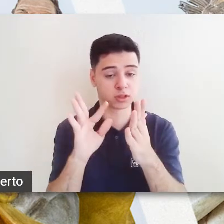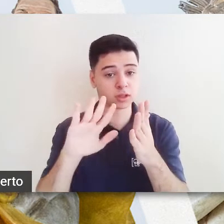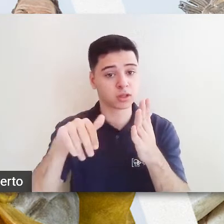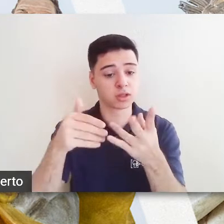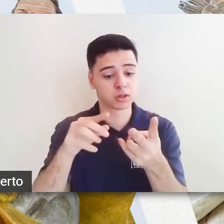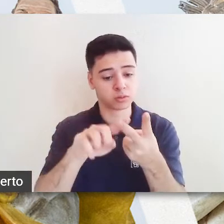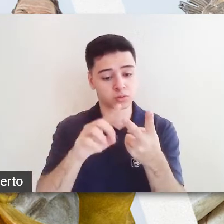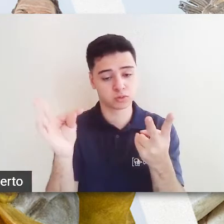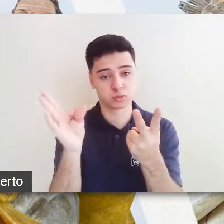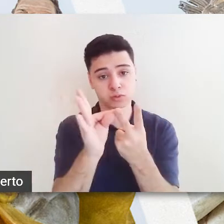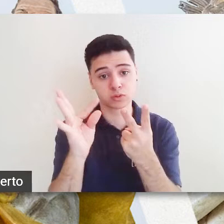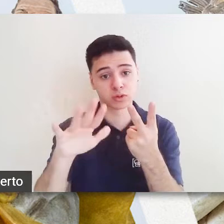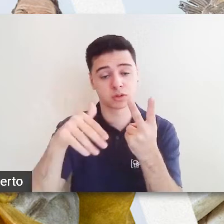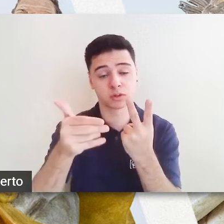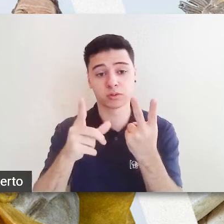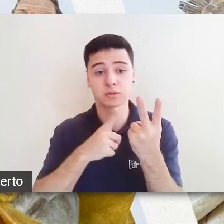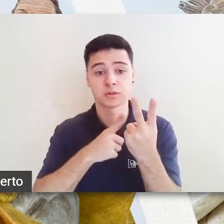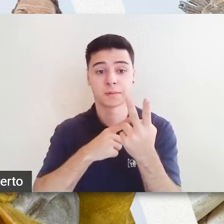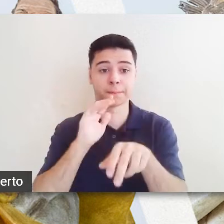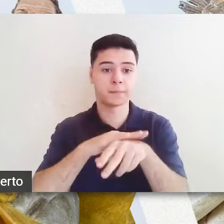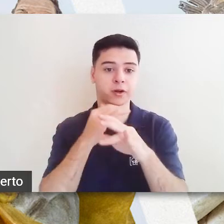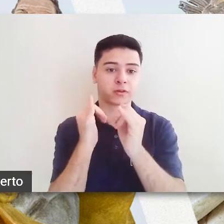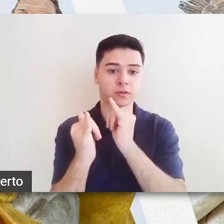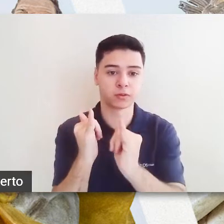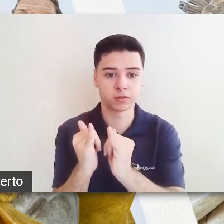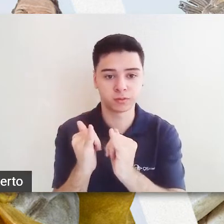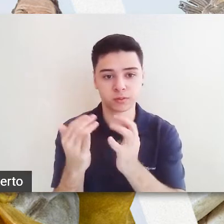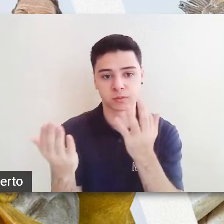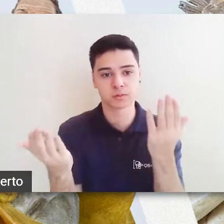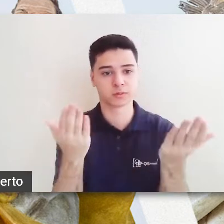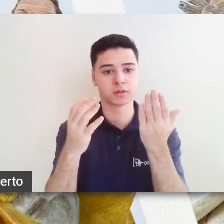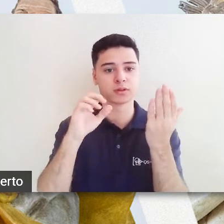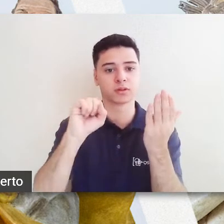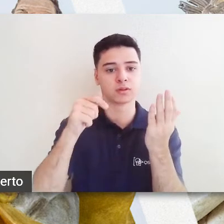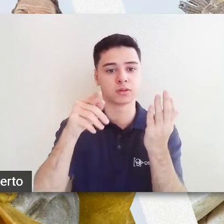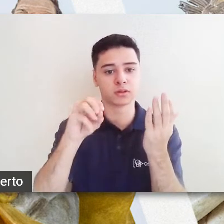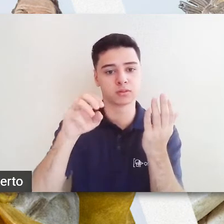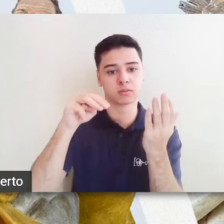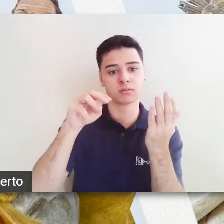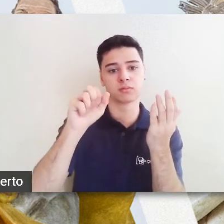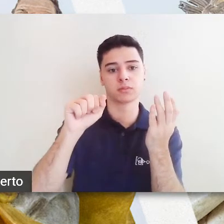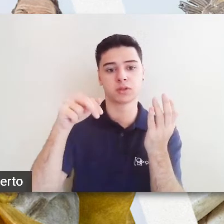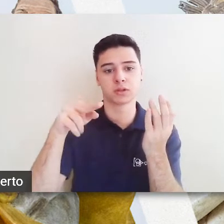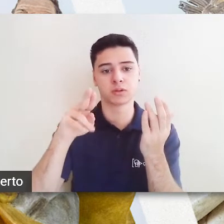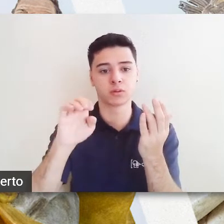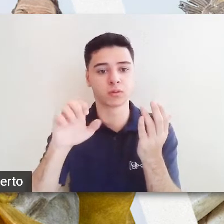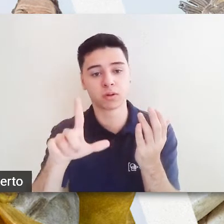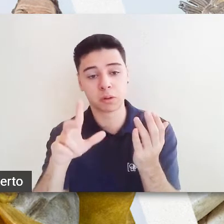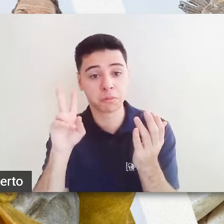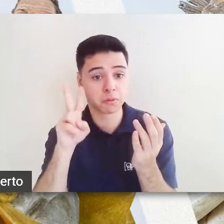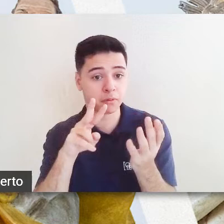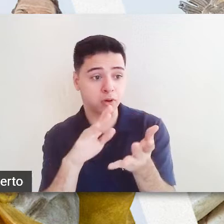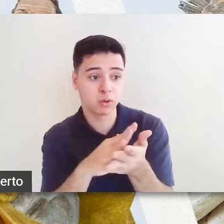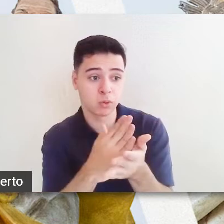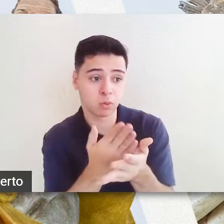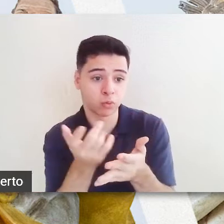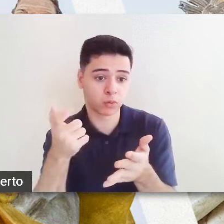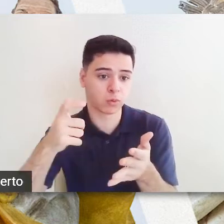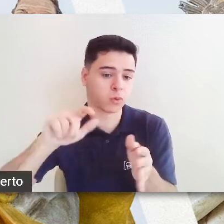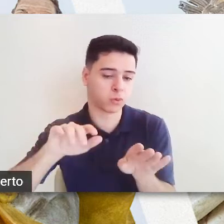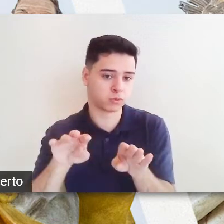mais de informação do que de São Manuel. E aí depois também a gente vai ver algumas outras representações, algumas